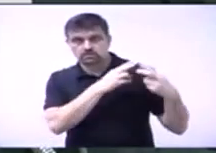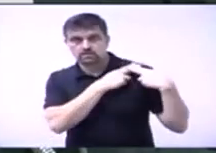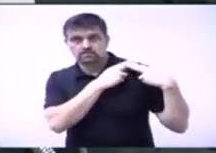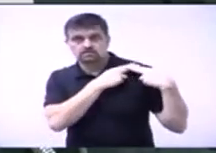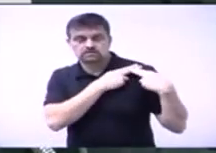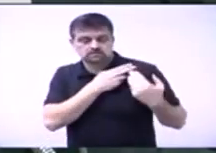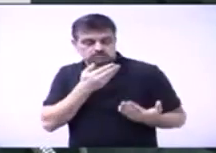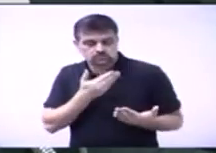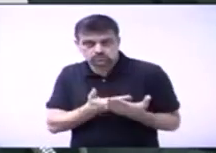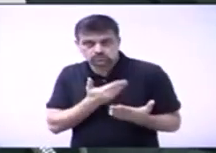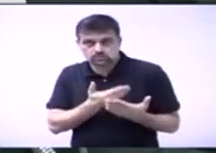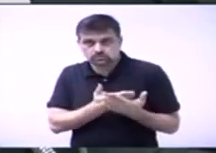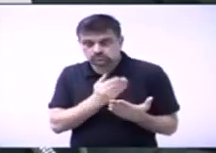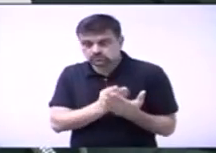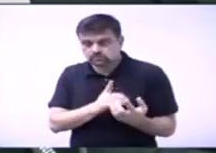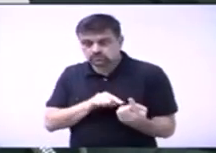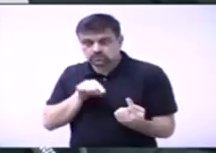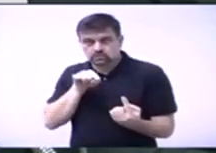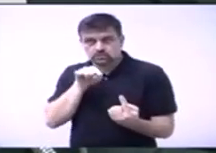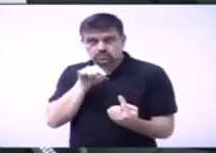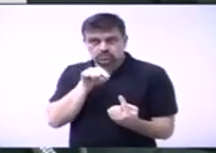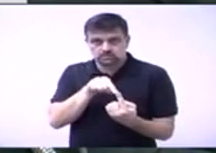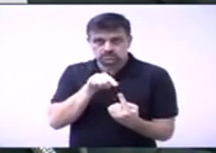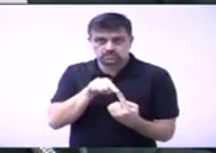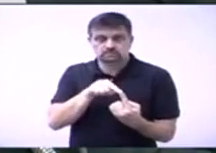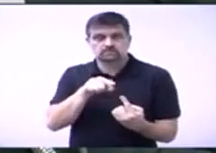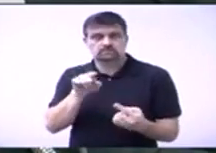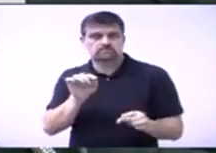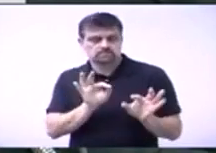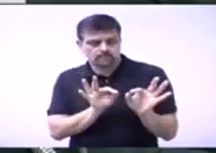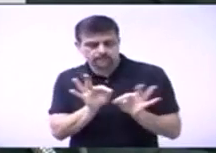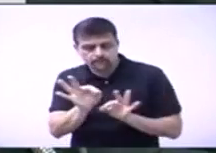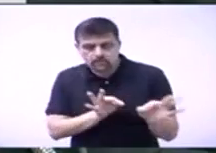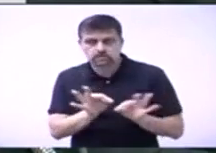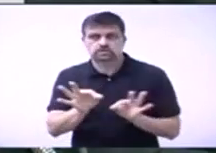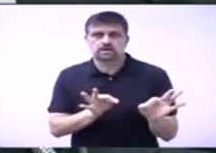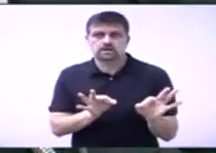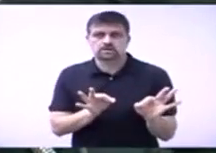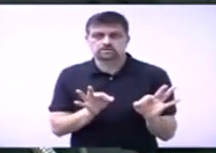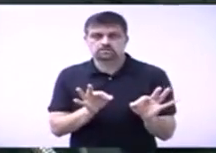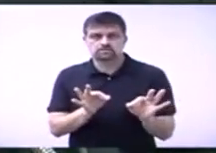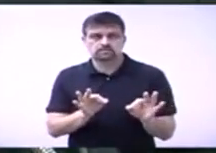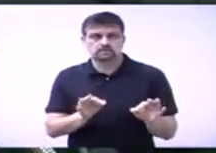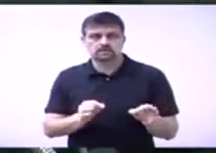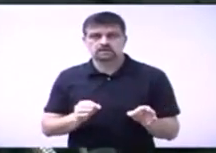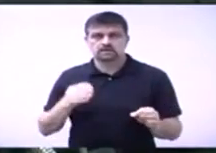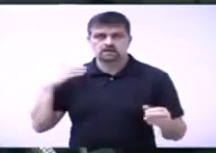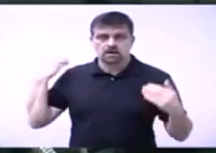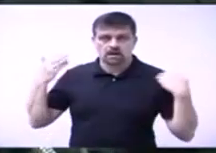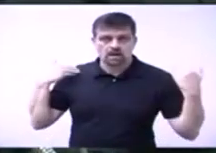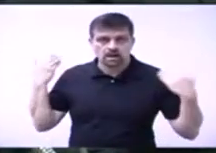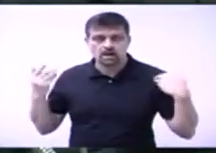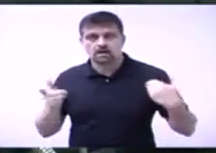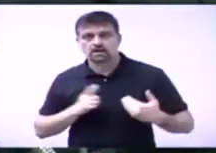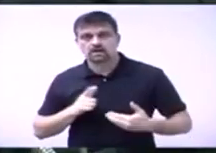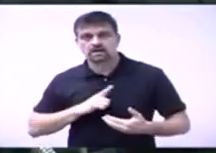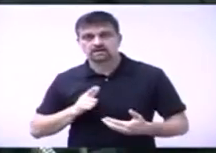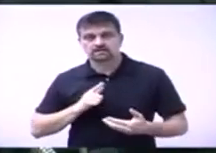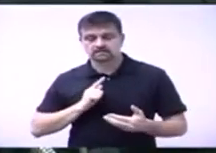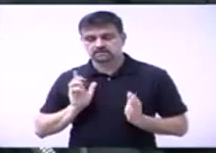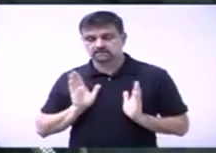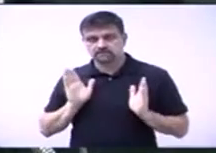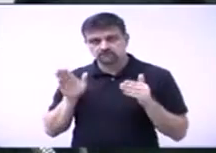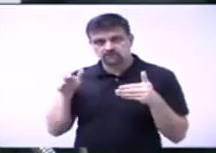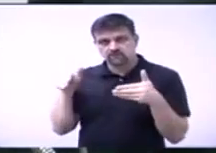estudos visando a instituição de um projeto para recreação e recursos